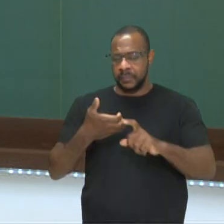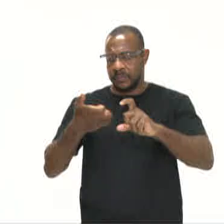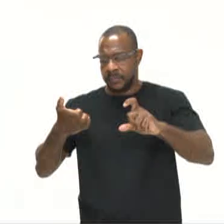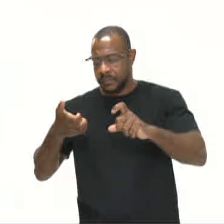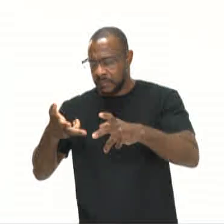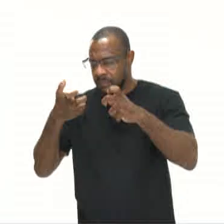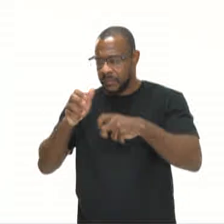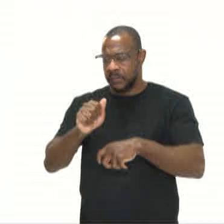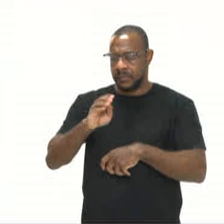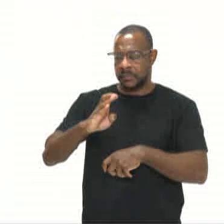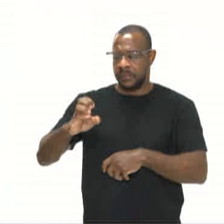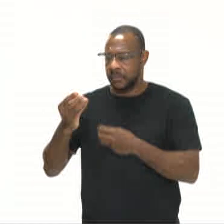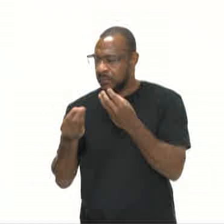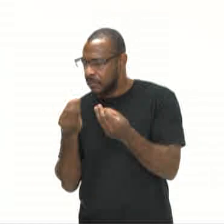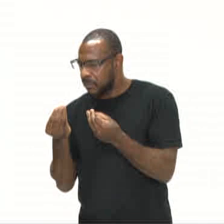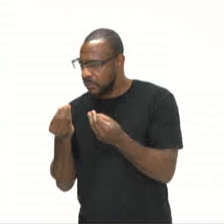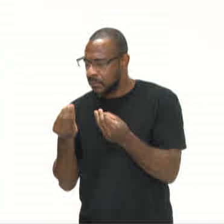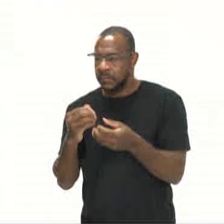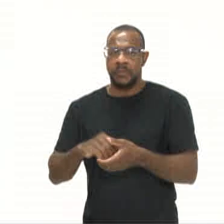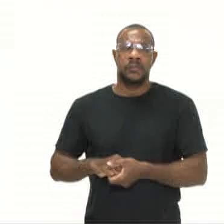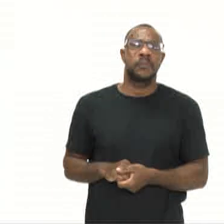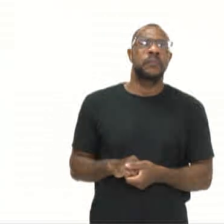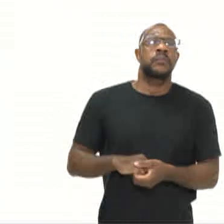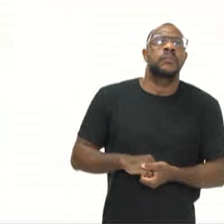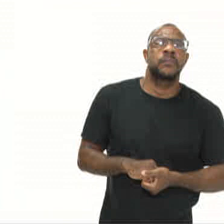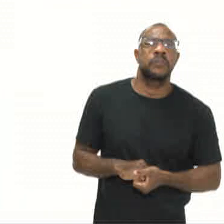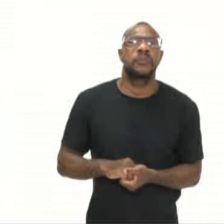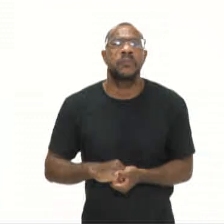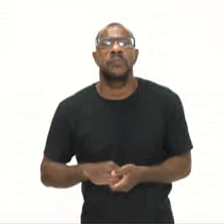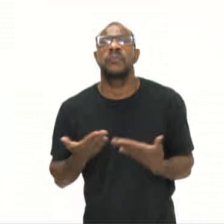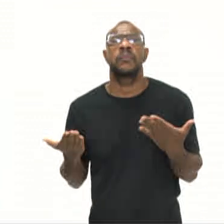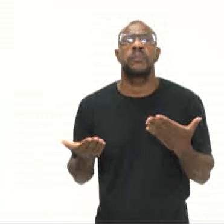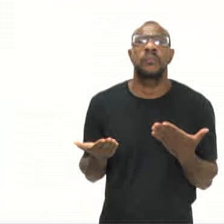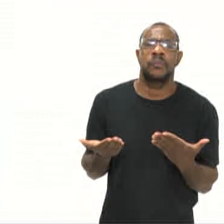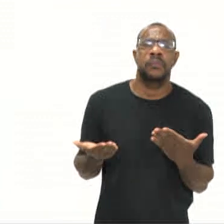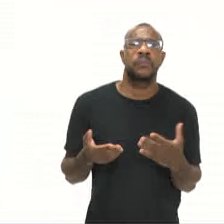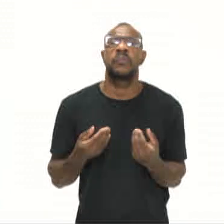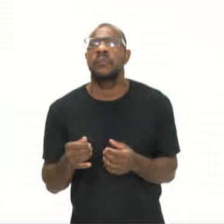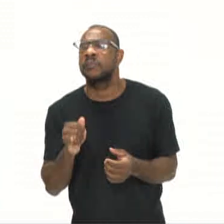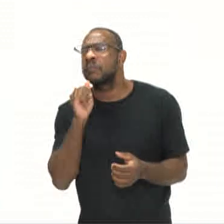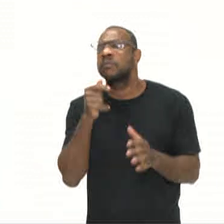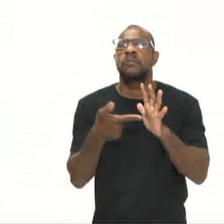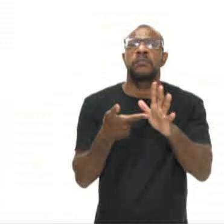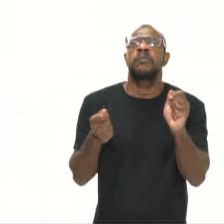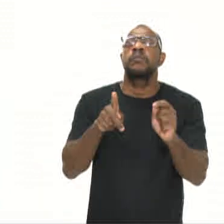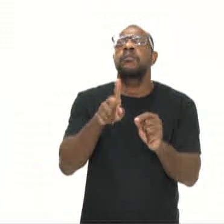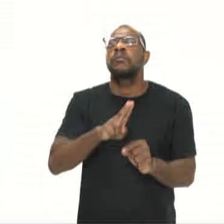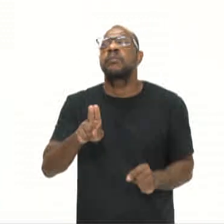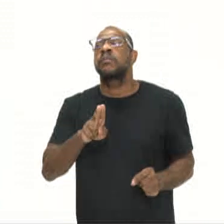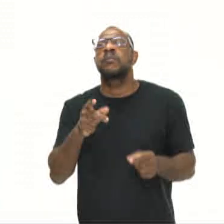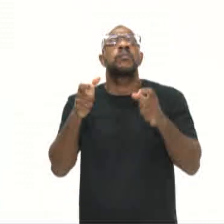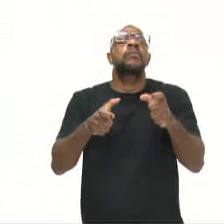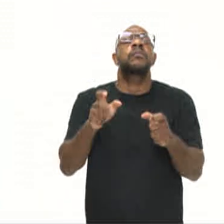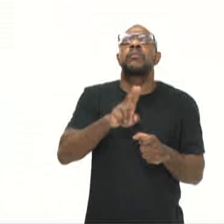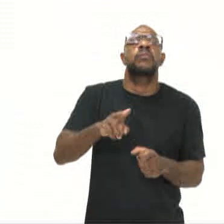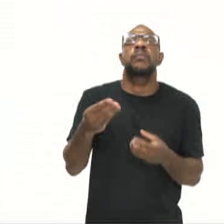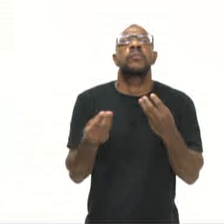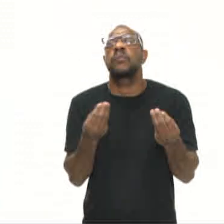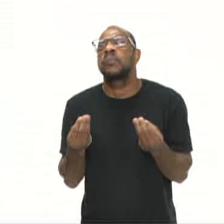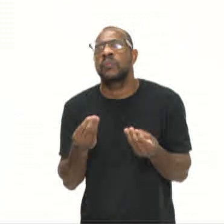Quais situações são modeladas por uma equação de segundo grau? Alguns exemplos onde eu posso usar? Onde que é usado esse